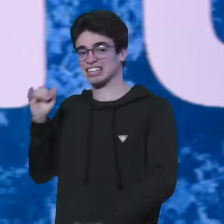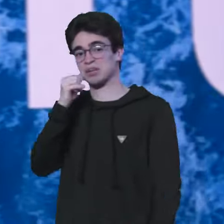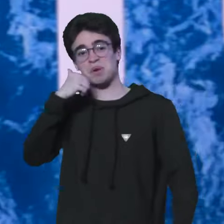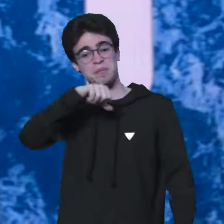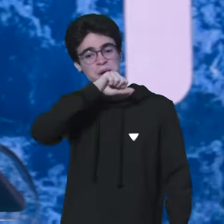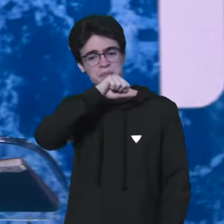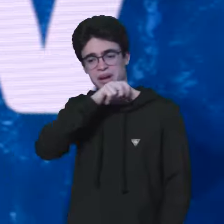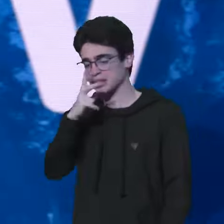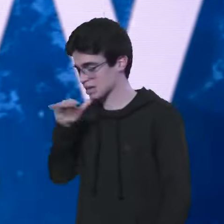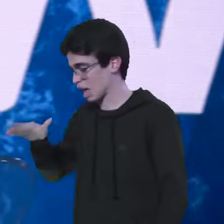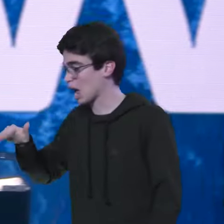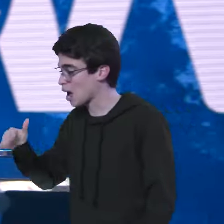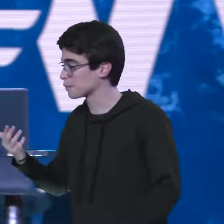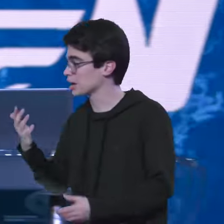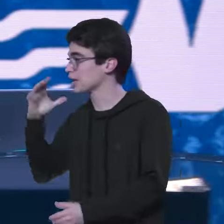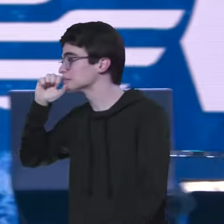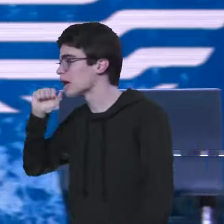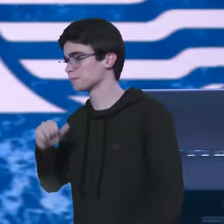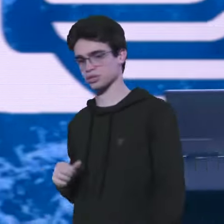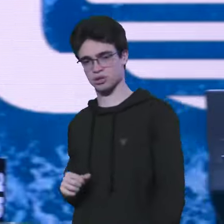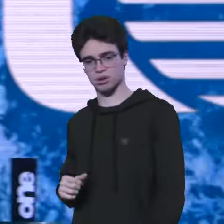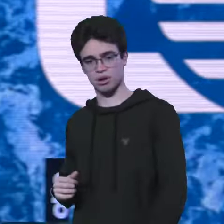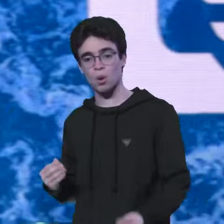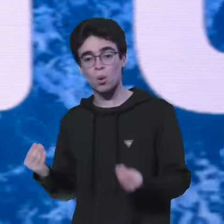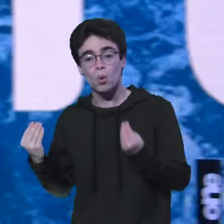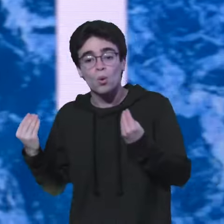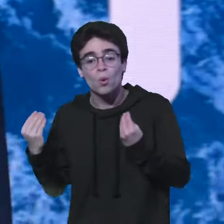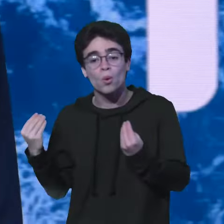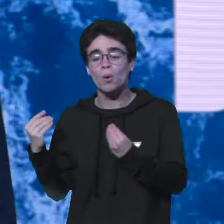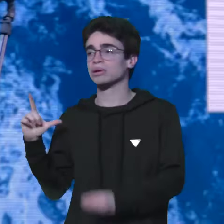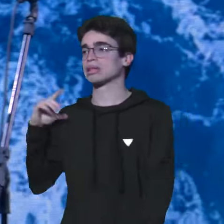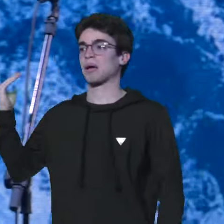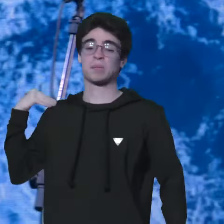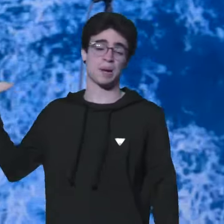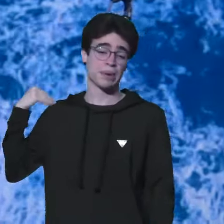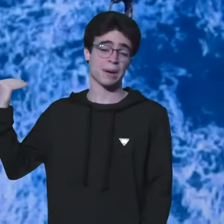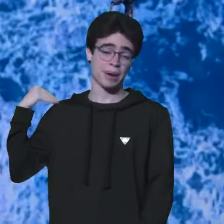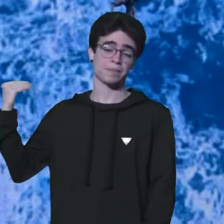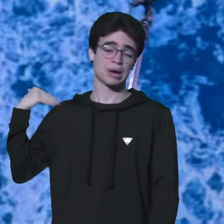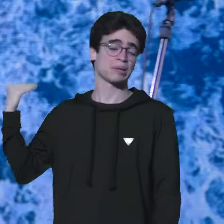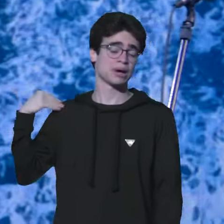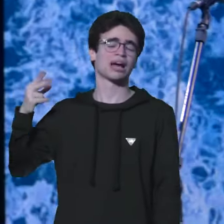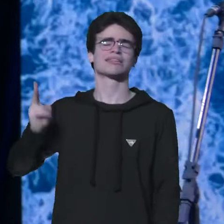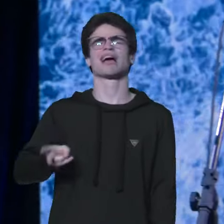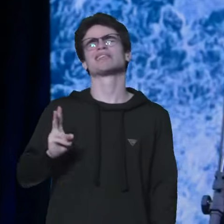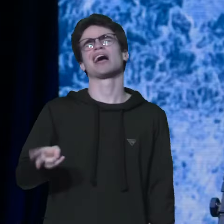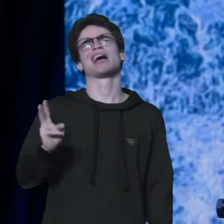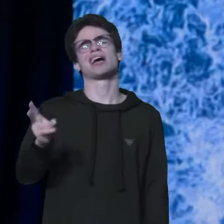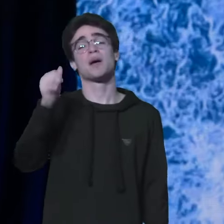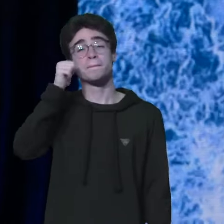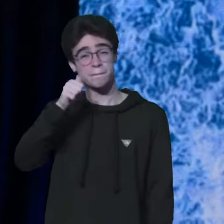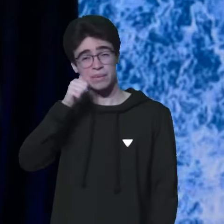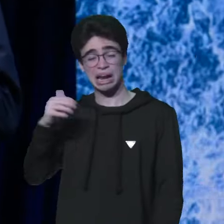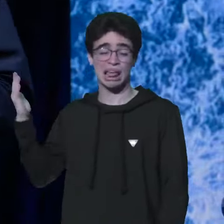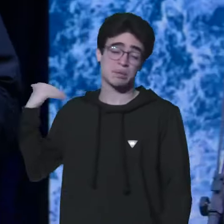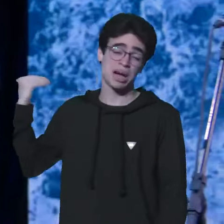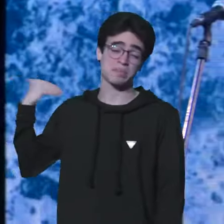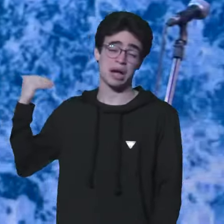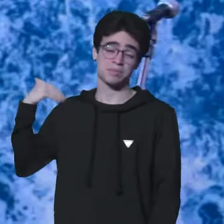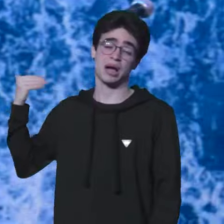manhã no sábado, você imagina isso acontecendo várias vezes, várias vezes aquela mulher gritando no